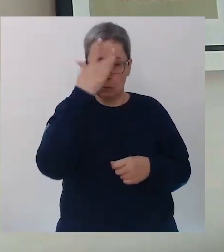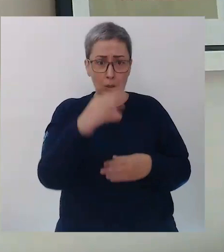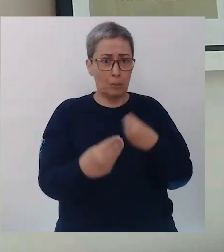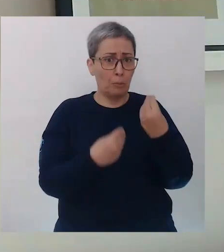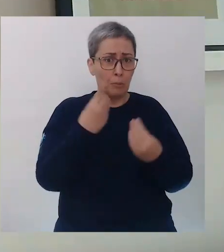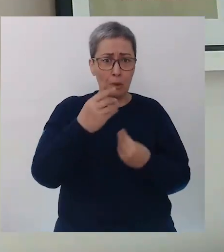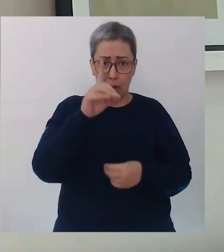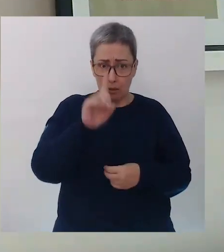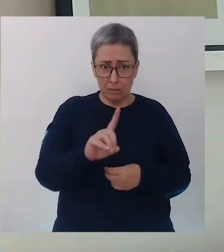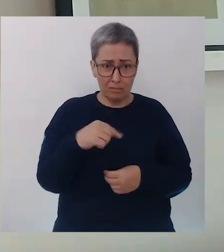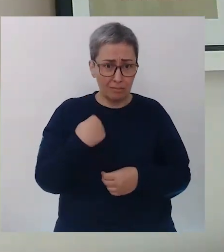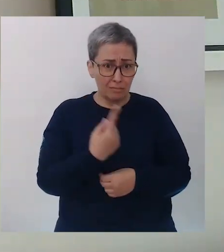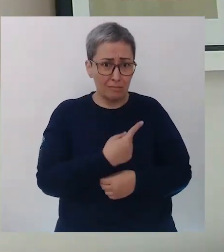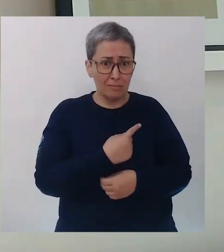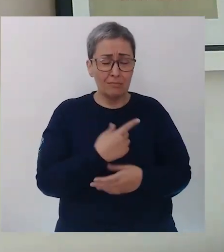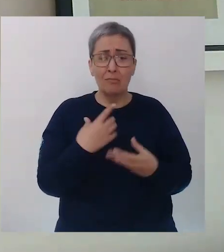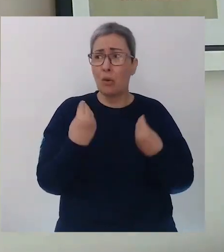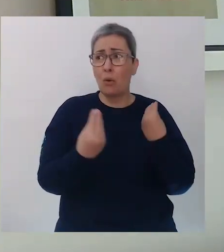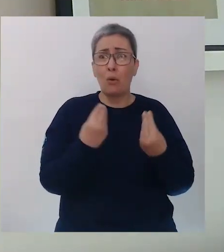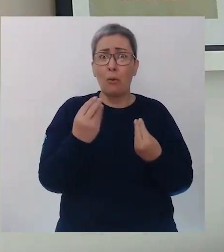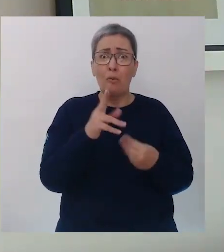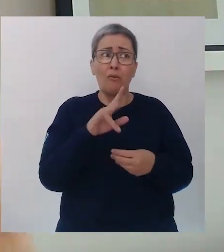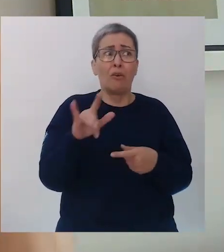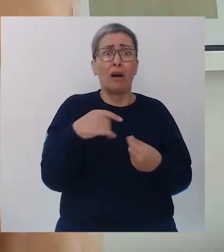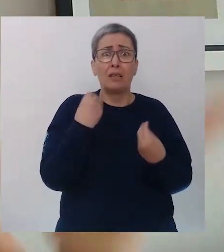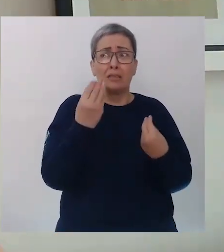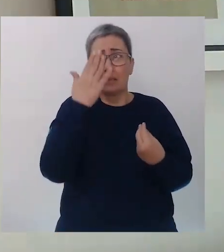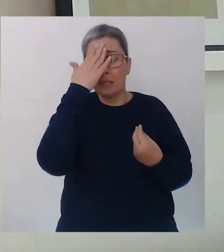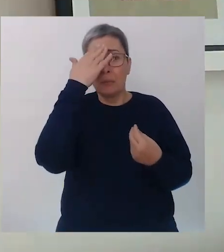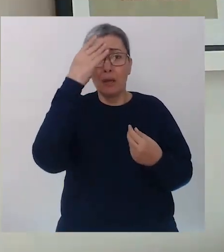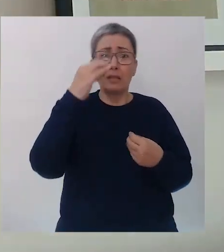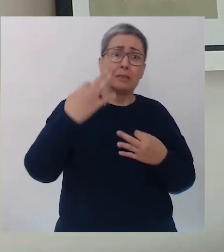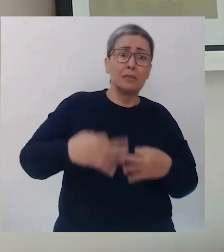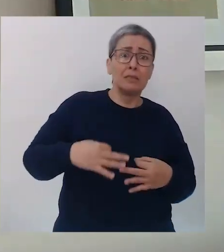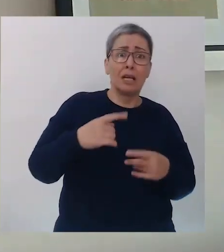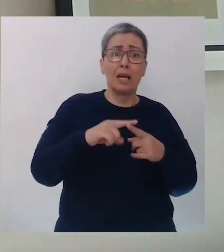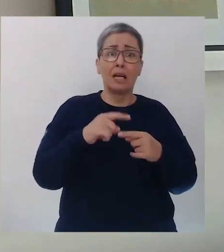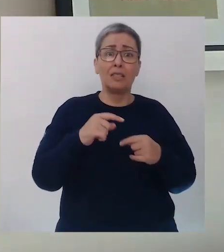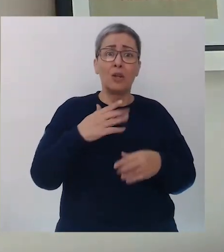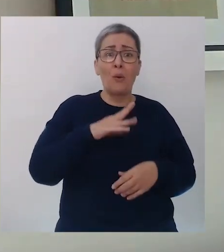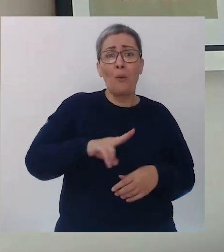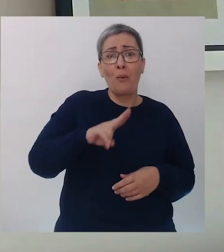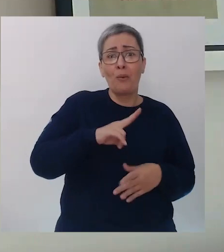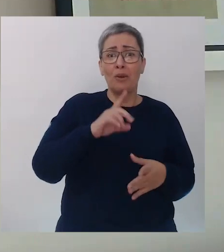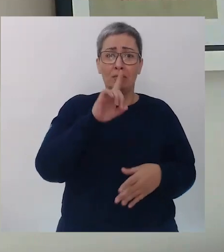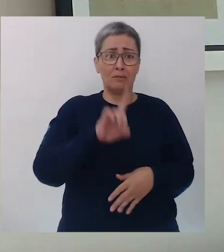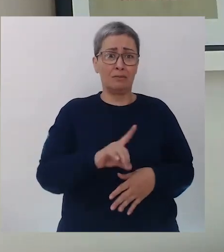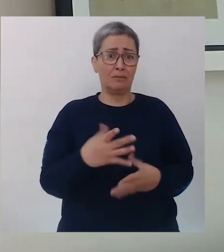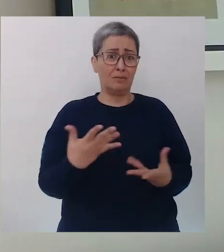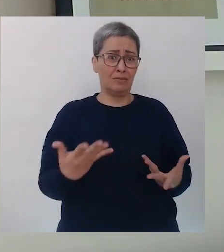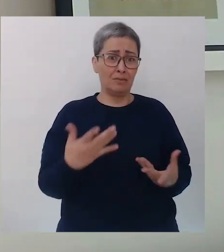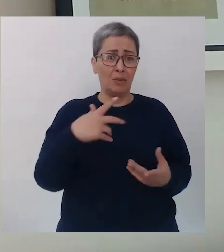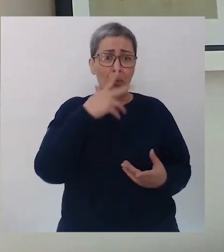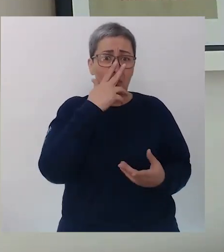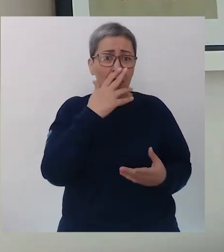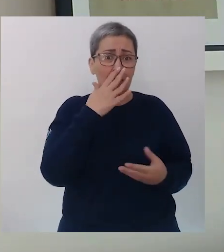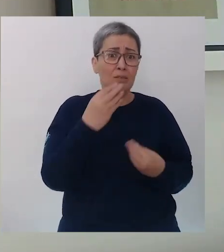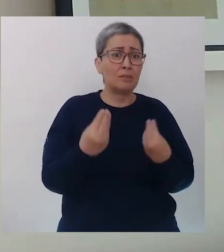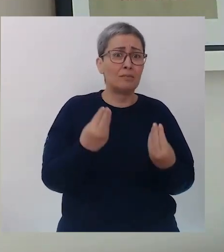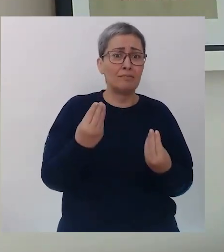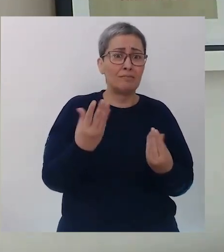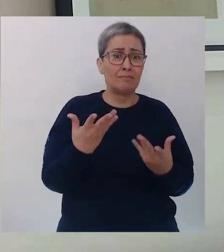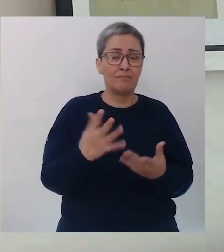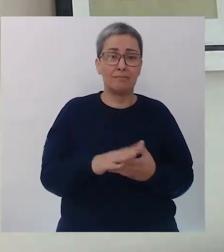quais são os nossos direitos, né? Como é que a gente pode saber se a gente está de fato desfrutando deles? O que vocês acham